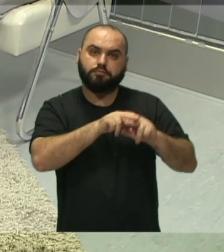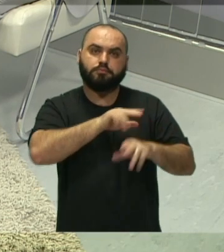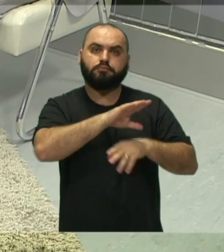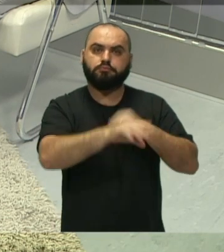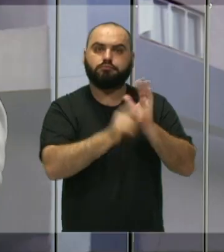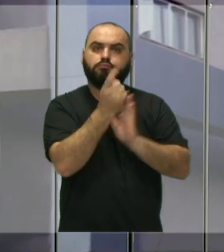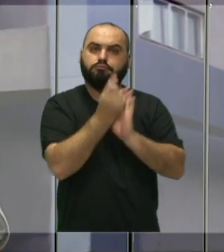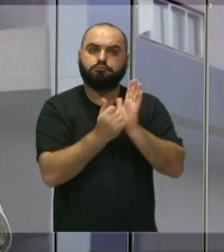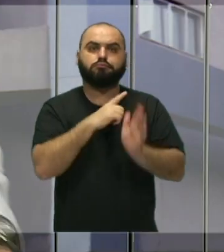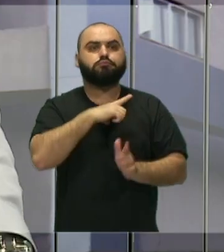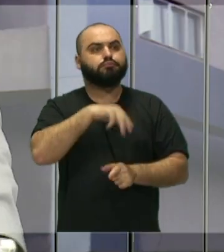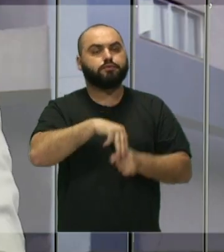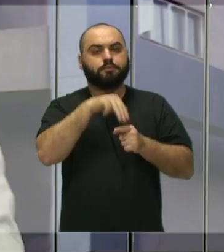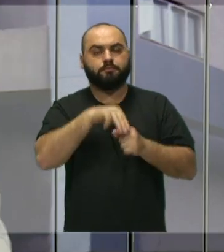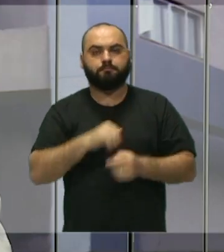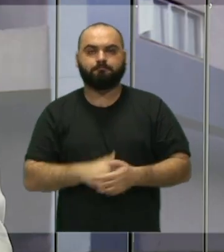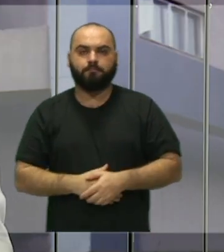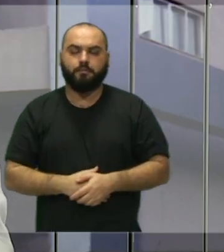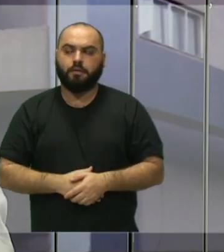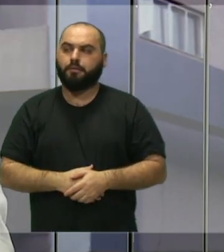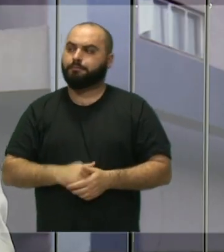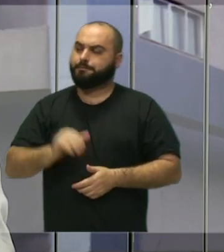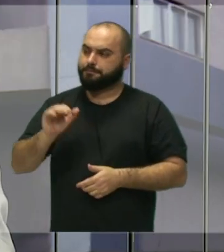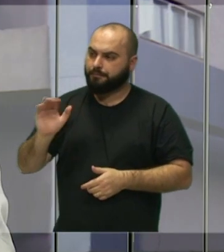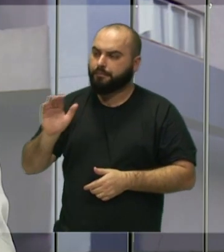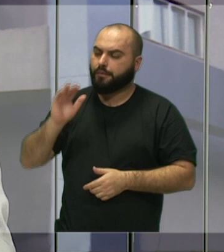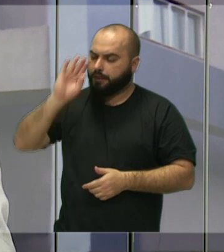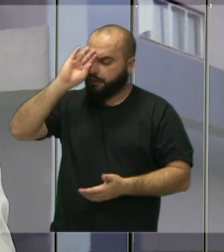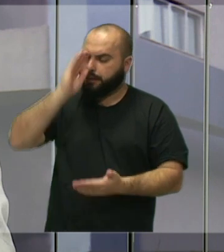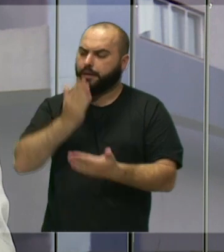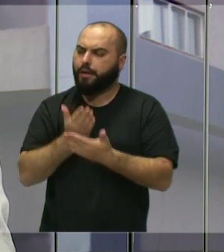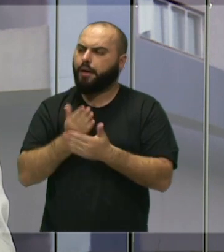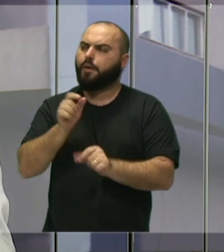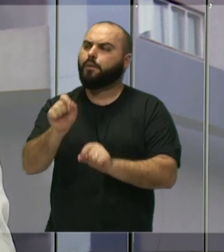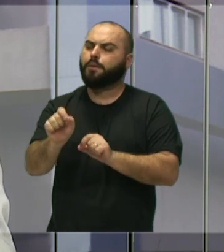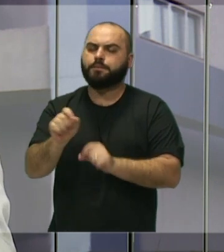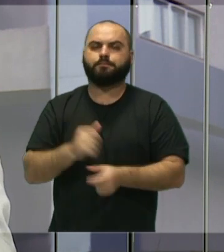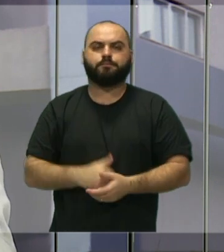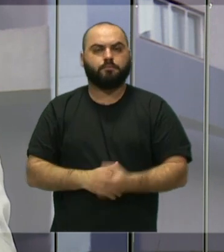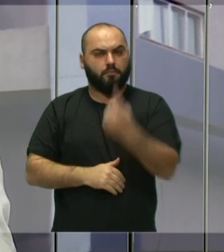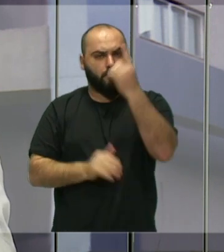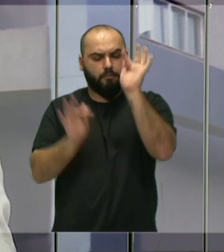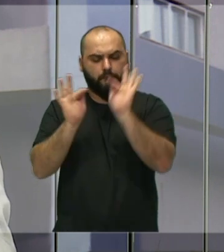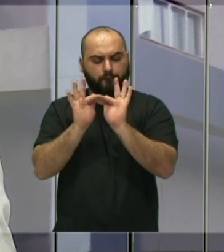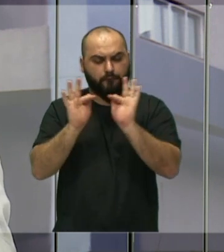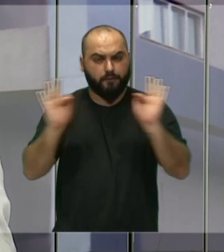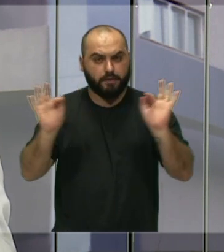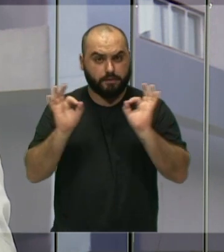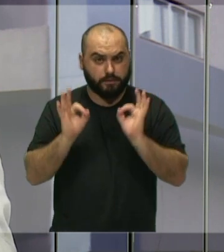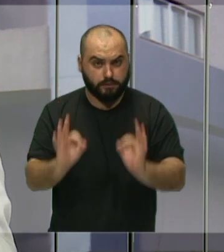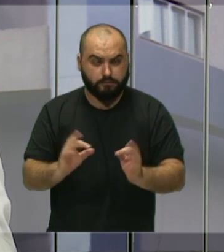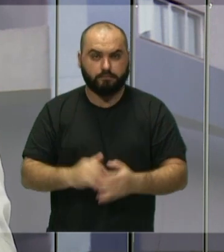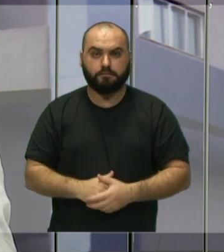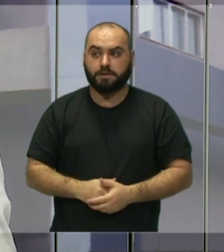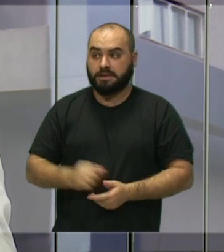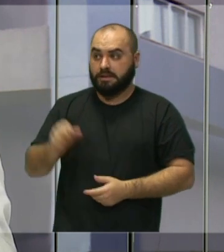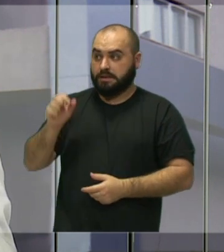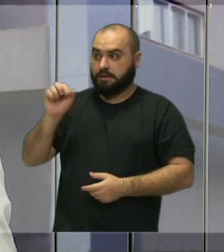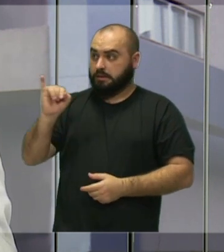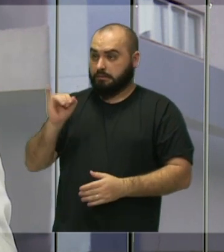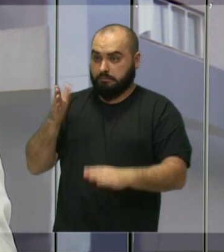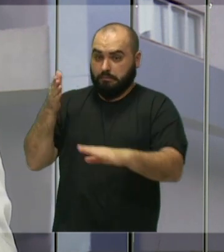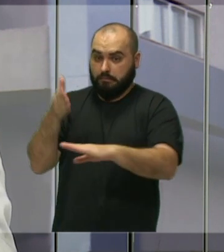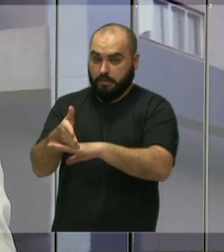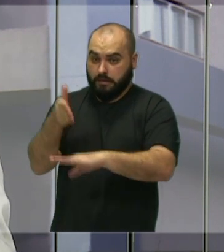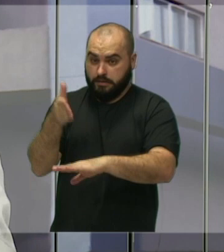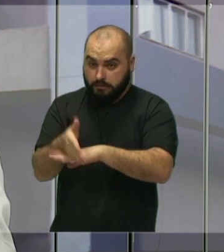orçamento. Eu acredito, Maurício, numa frase que é muito certa, né? Quem não participa do jogo não